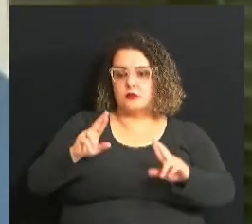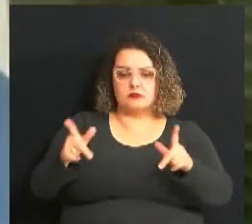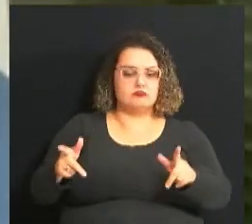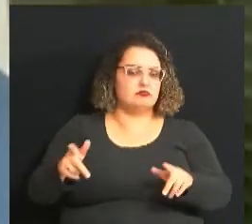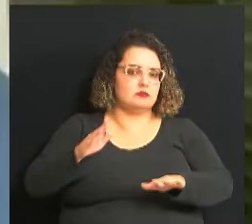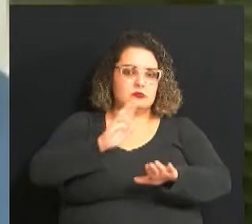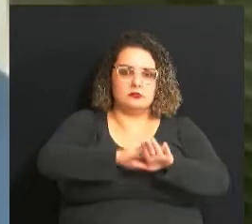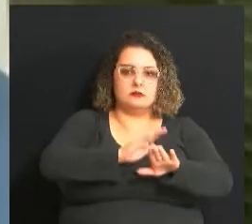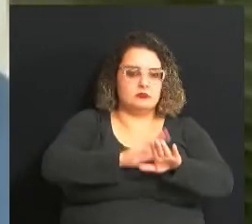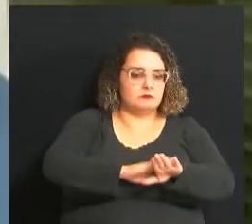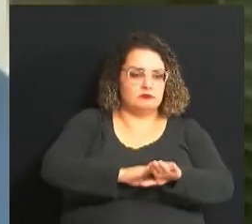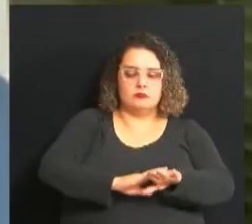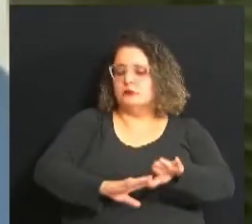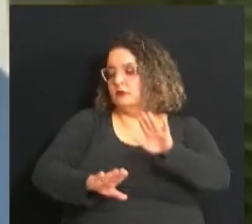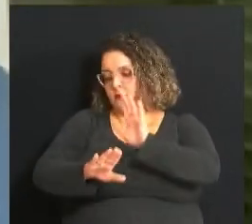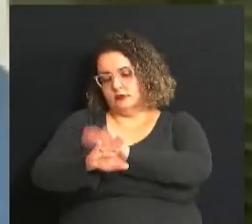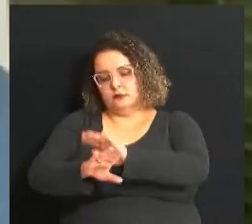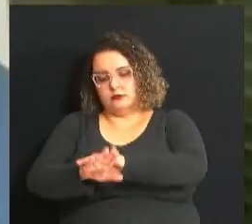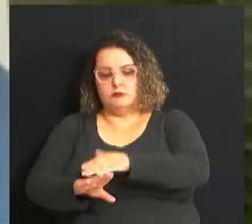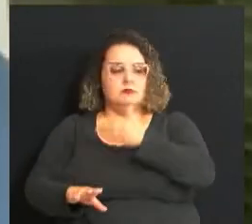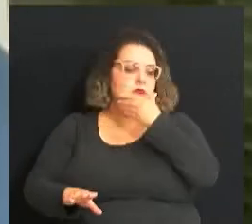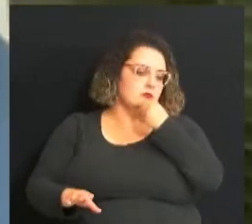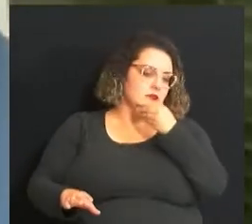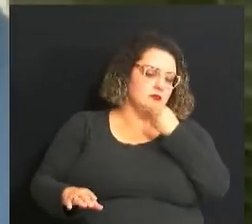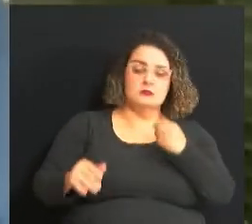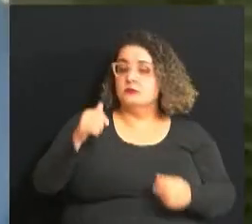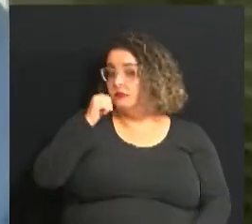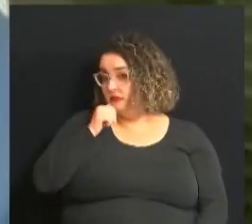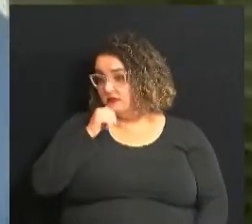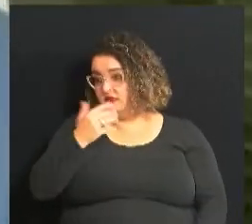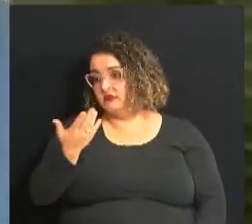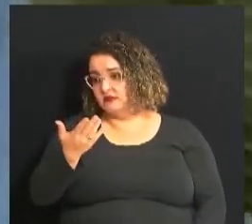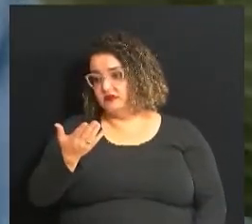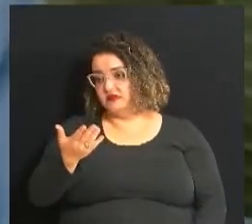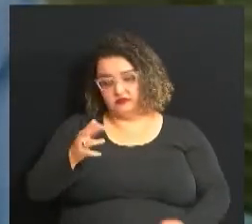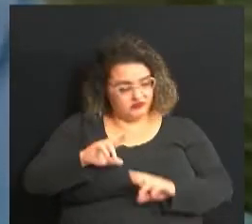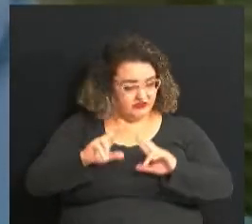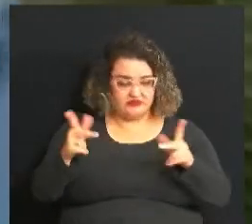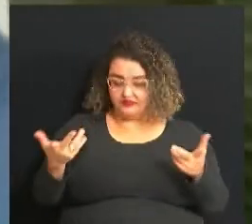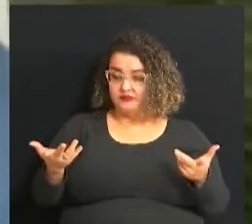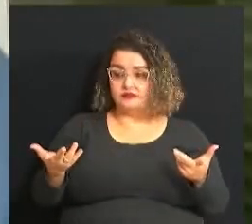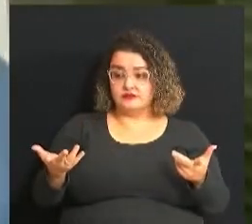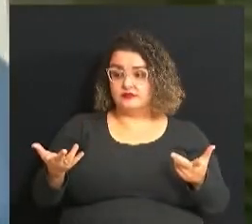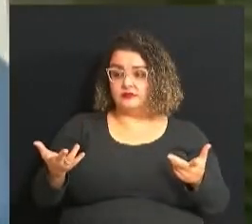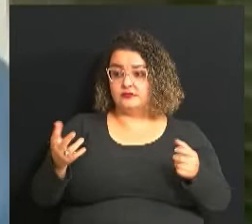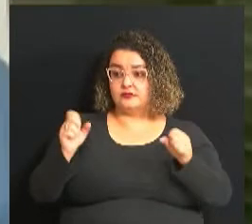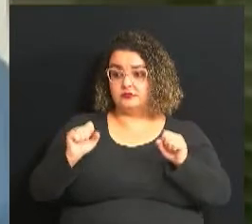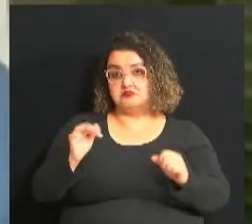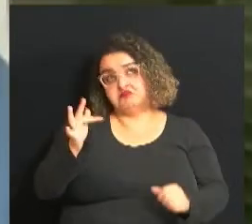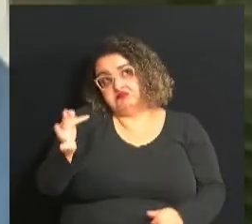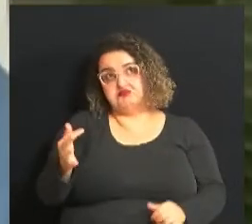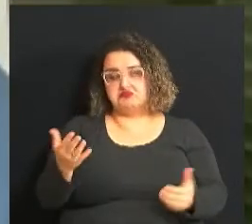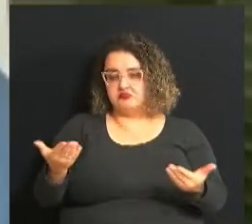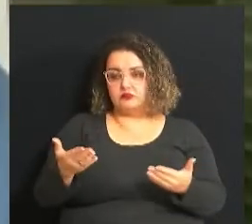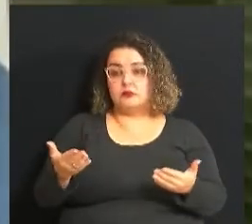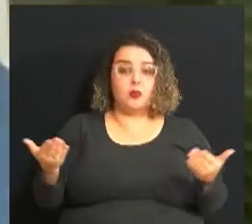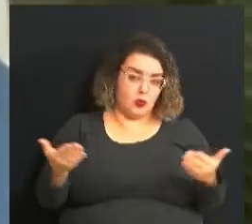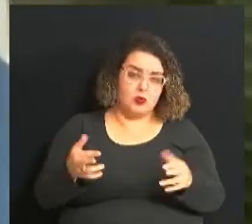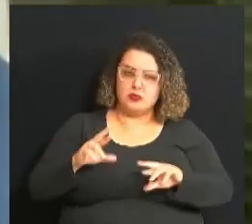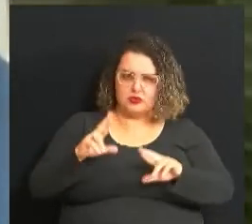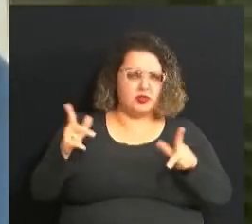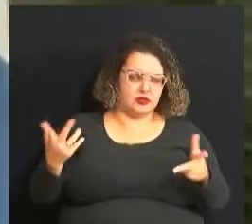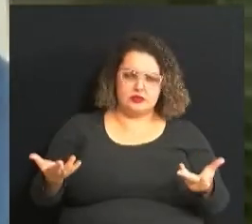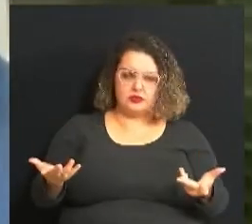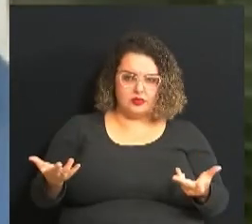de mulher ou o homem. A gente sabe que as atividades são diferentes. Pode ser que no futuro não sejam, mas hoje são diferentes, né?